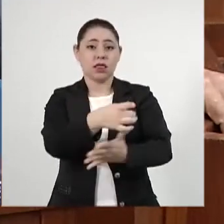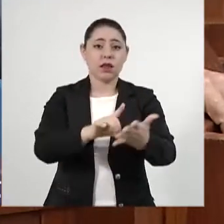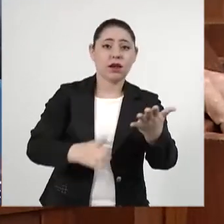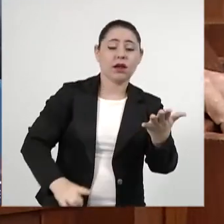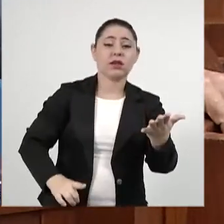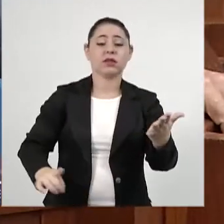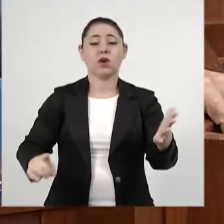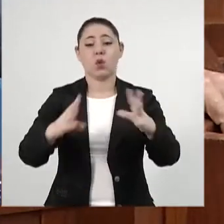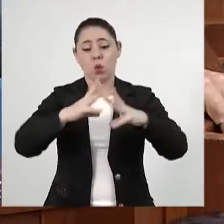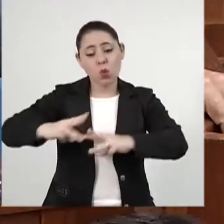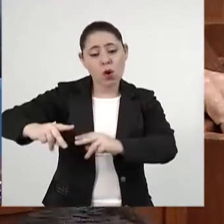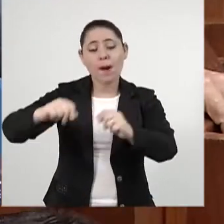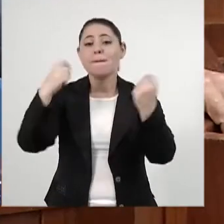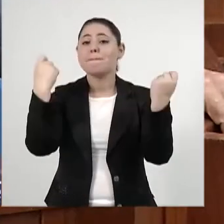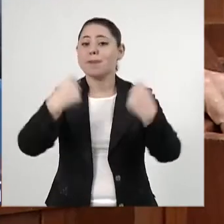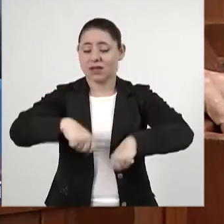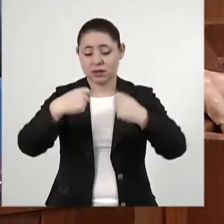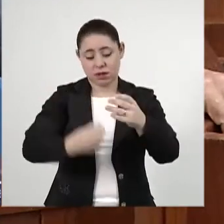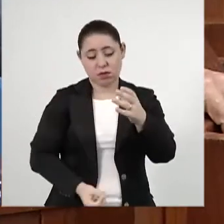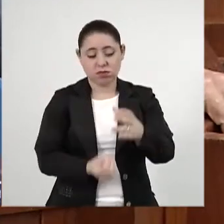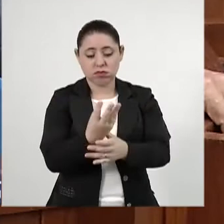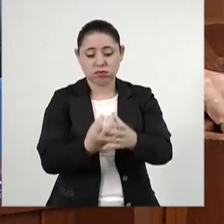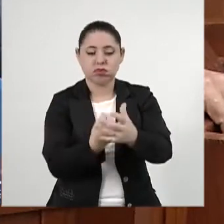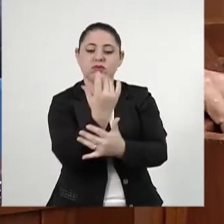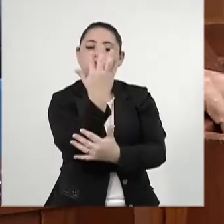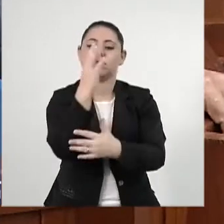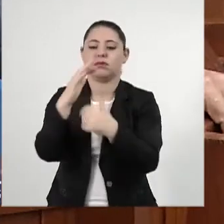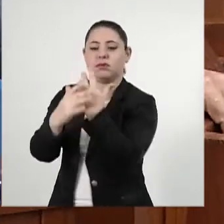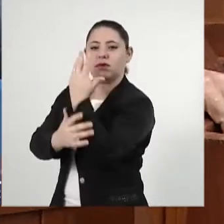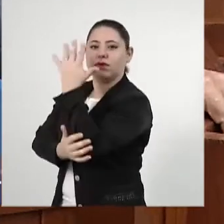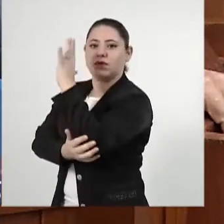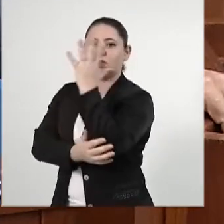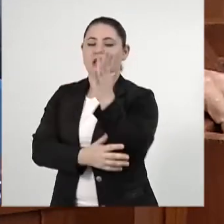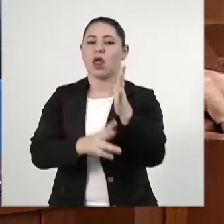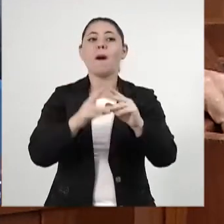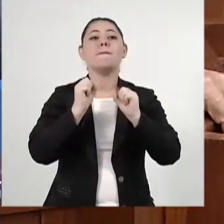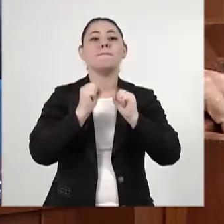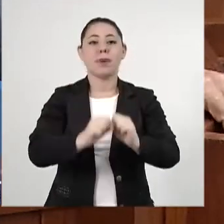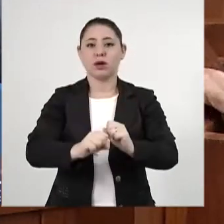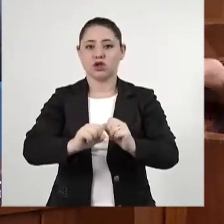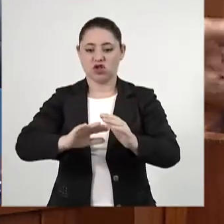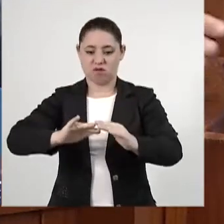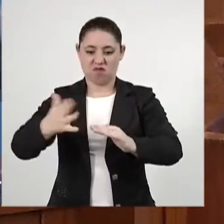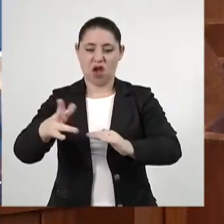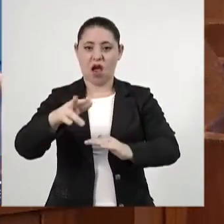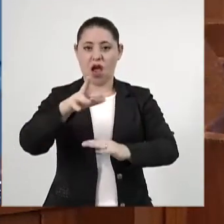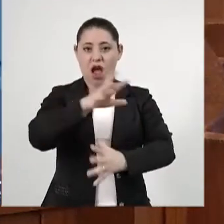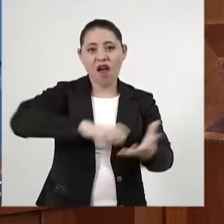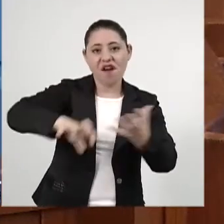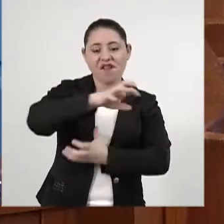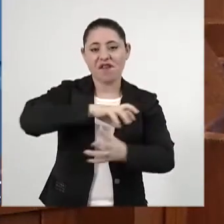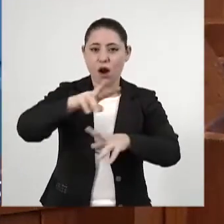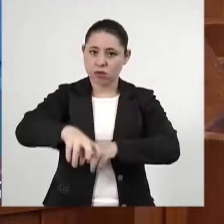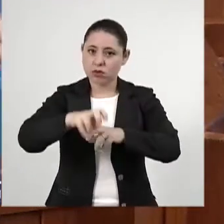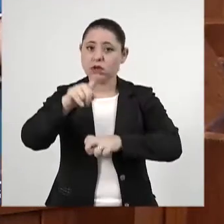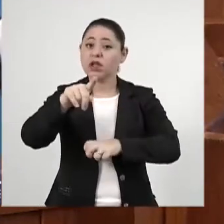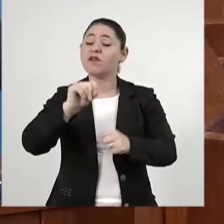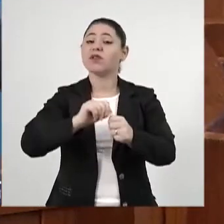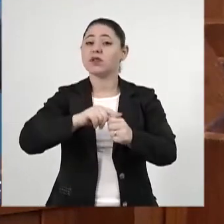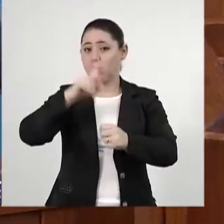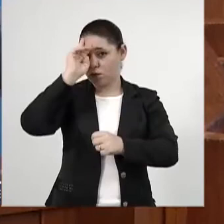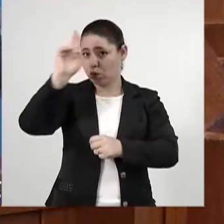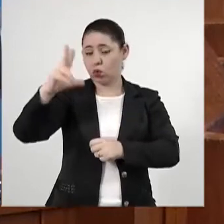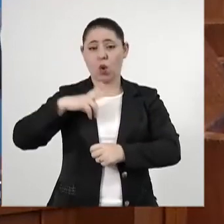terra tem que ser produtiva, senão ela fica passível a ser desapropriada para a reforma agrária. Quem faz isso é o produtor com o